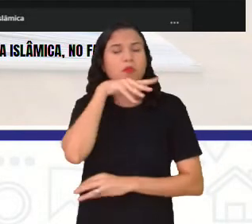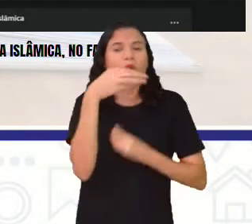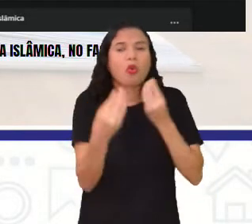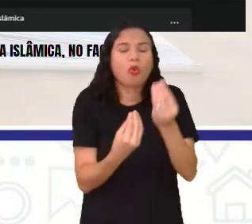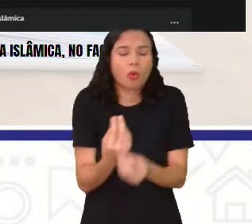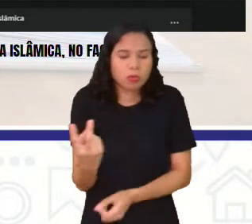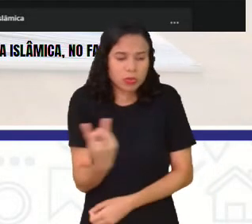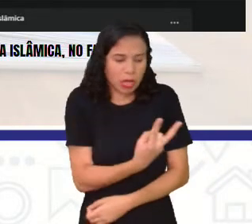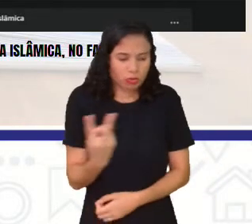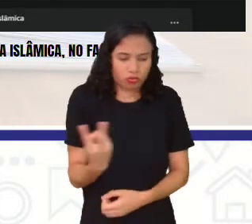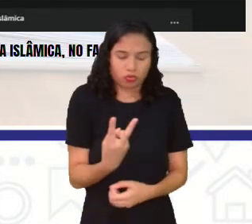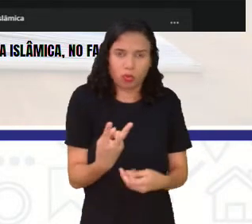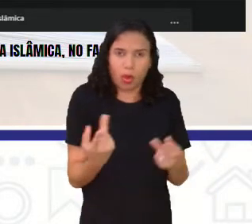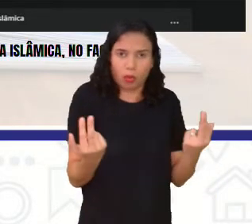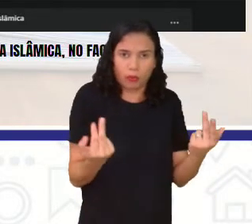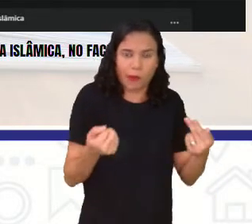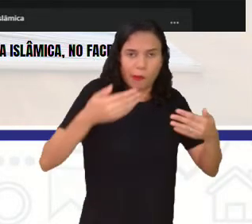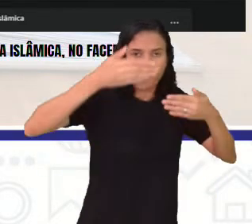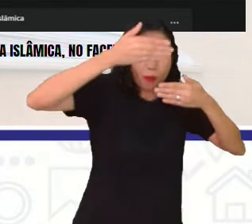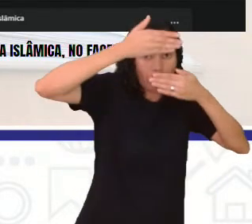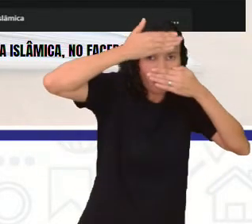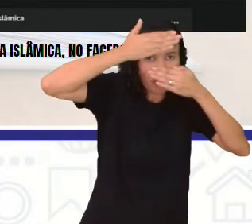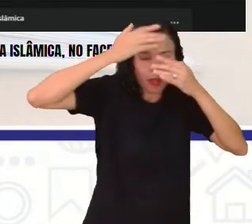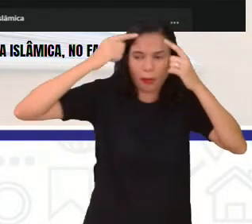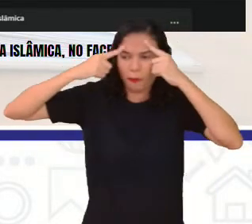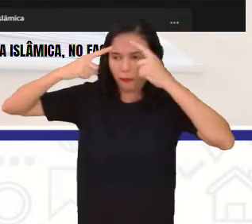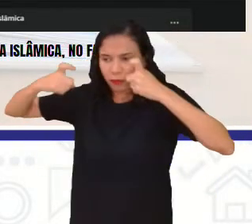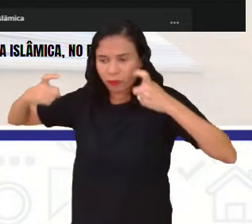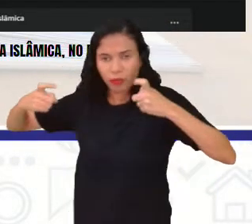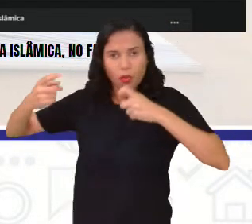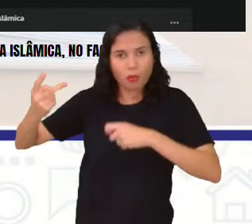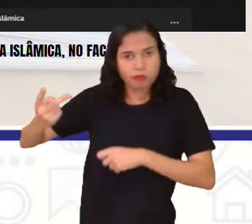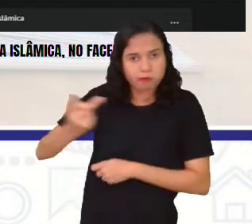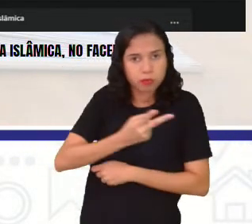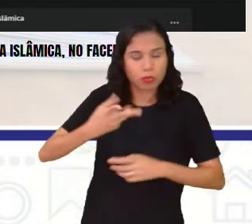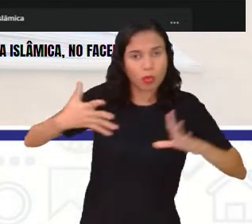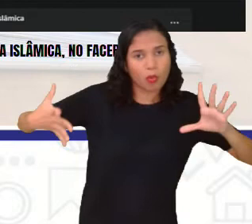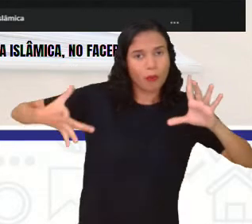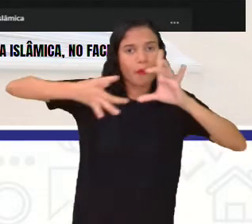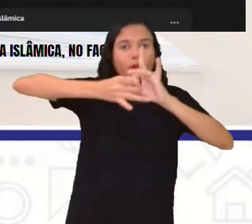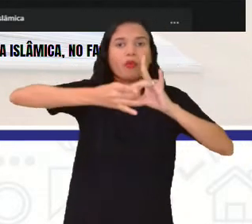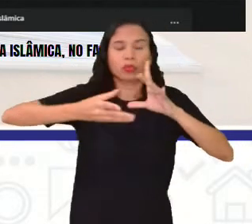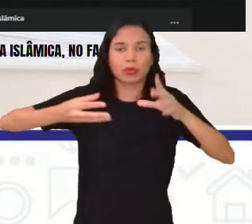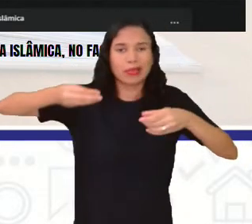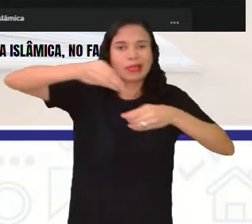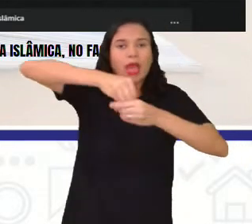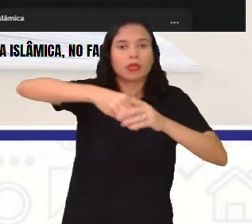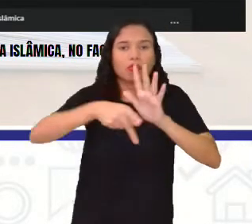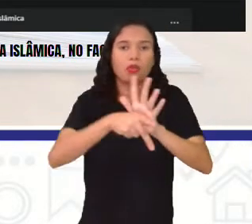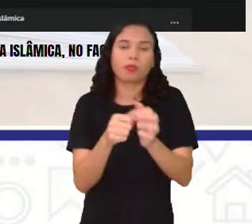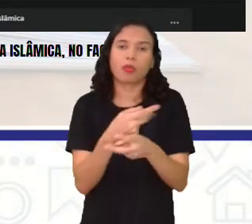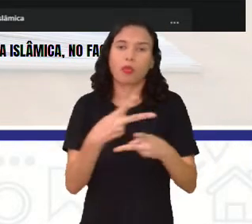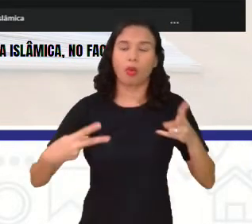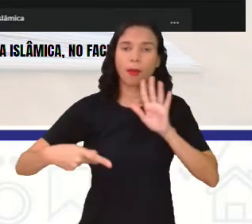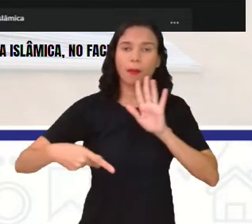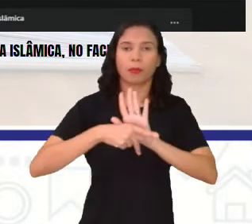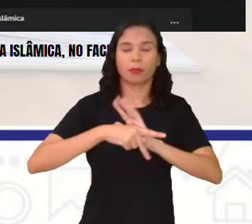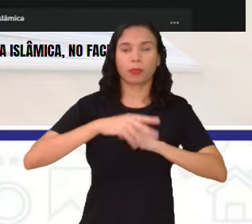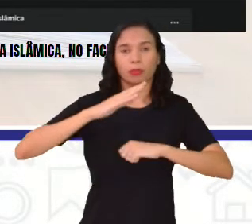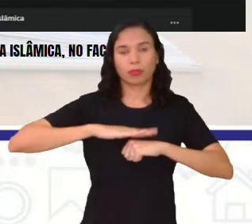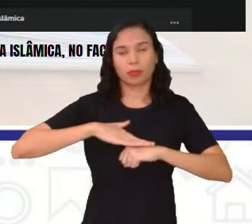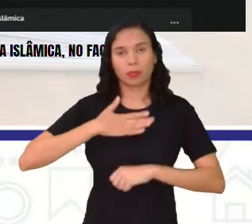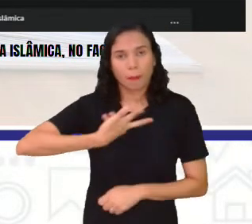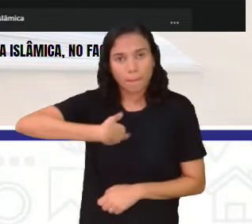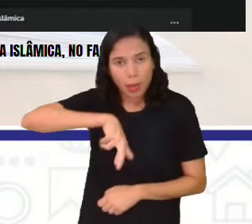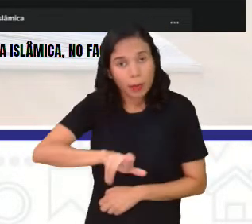duas facetas, ou seja, essas duas essências negativas, fossem inerentes ou considerado algo virtuoso dentro da minha